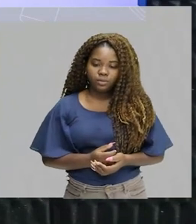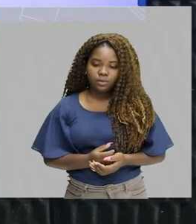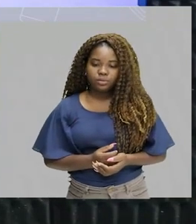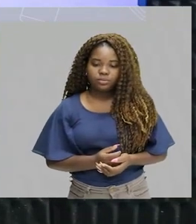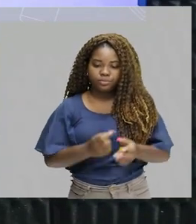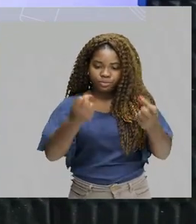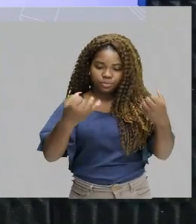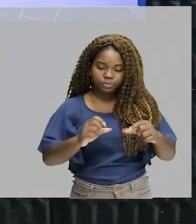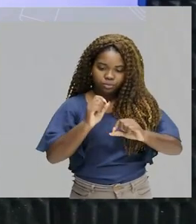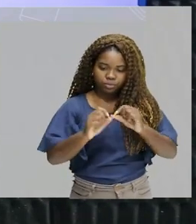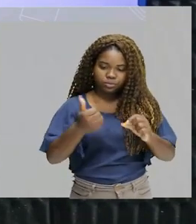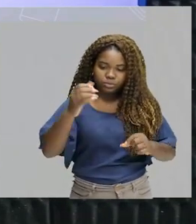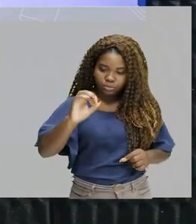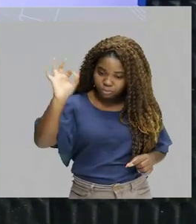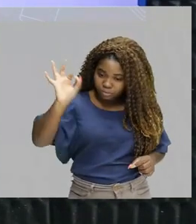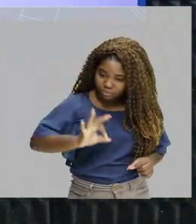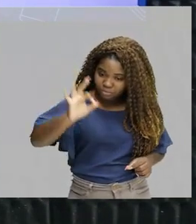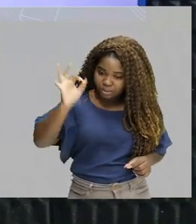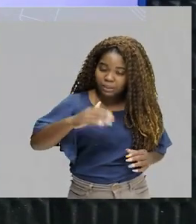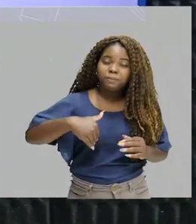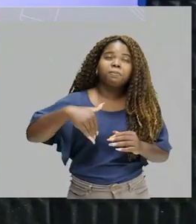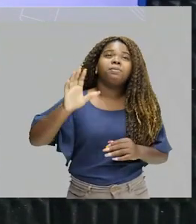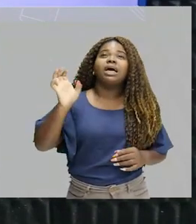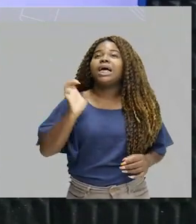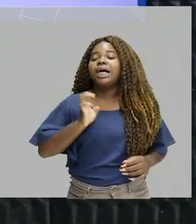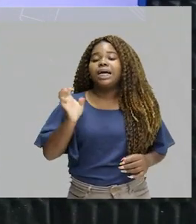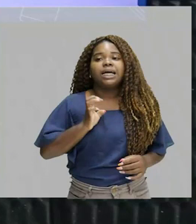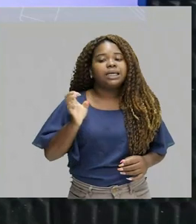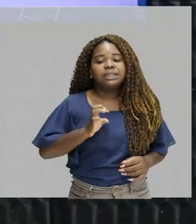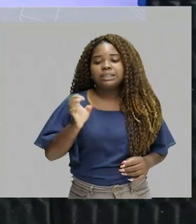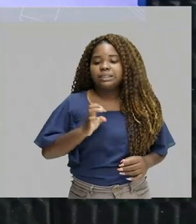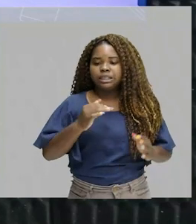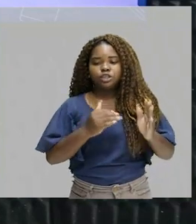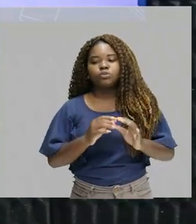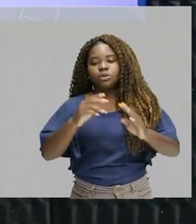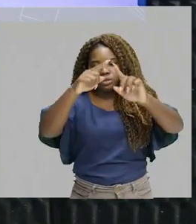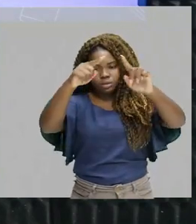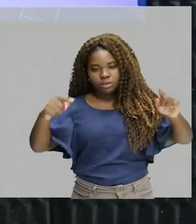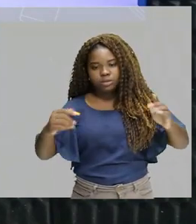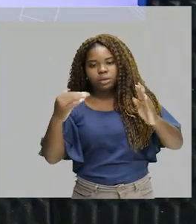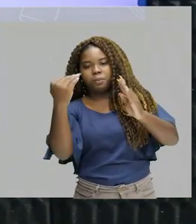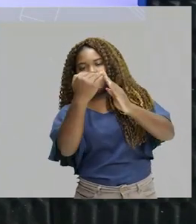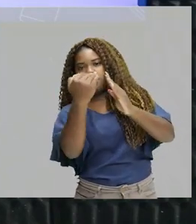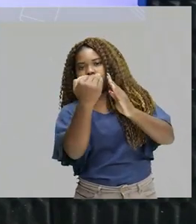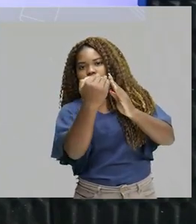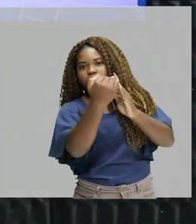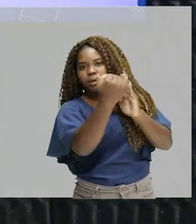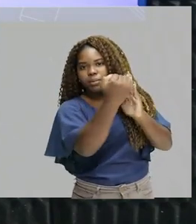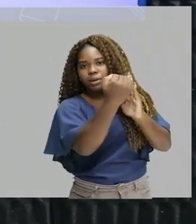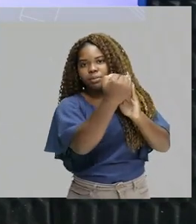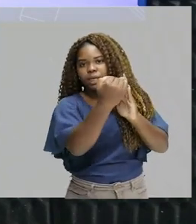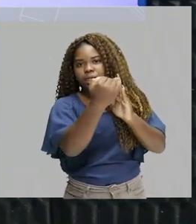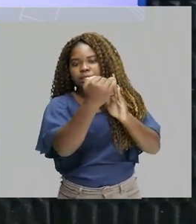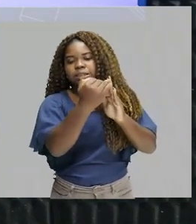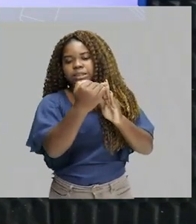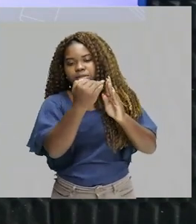atenção hein os 10% mais R os que estão aqui ó no topo da pirâmide tem a pirâmide social o que tá bem